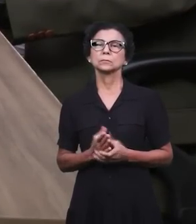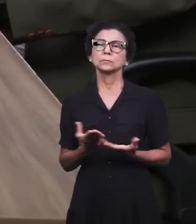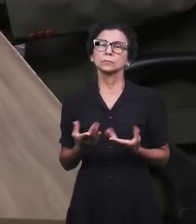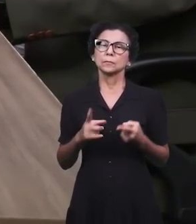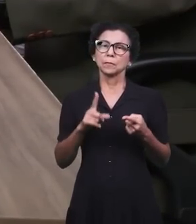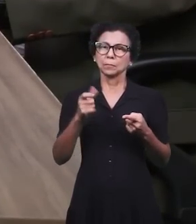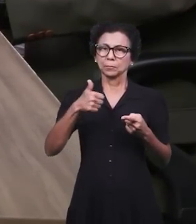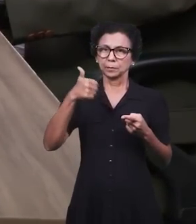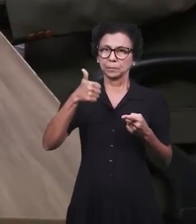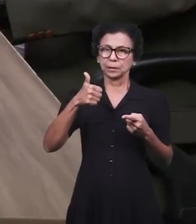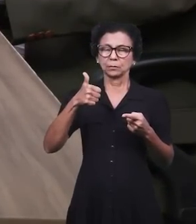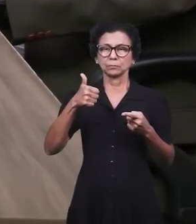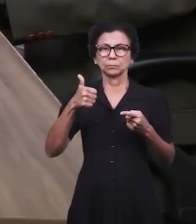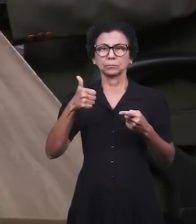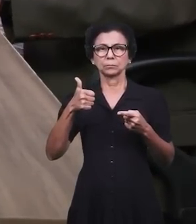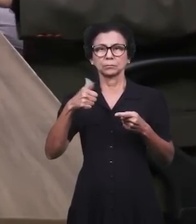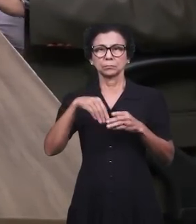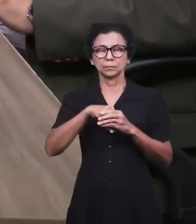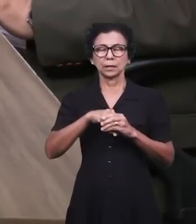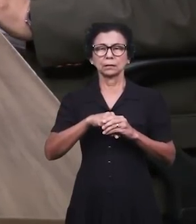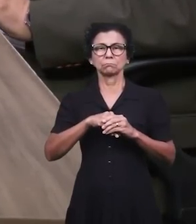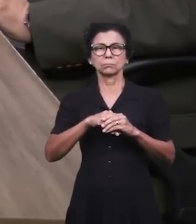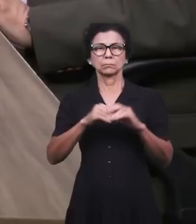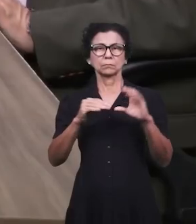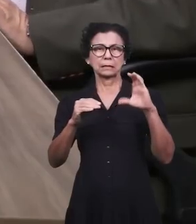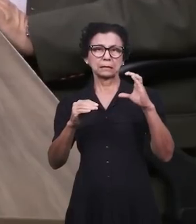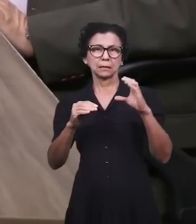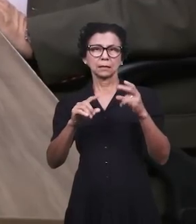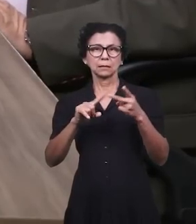para depois a gente trazer uma aplicação espiritual.